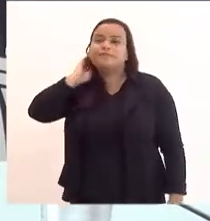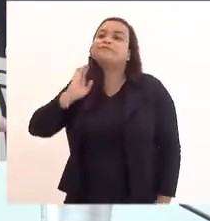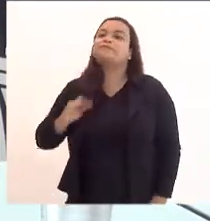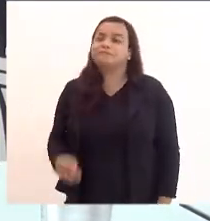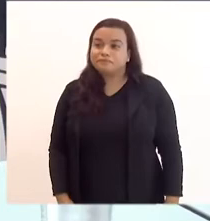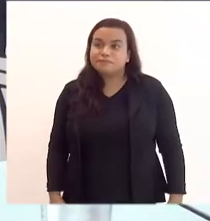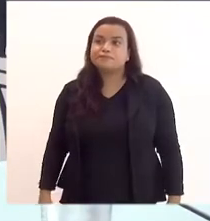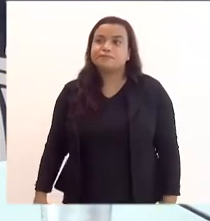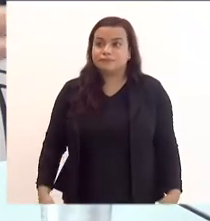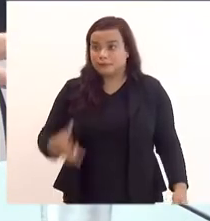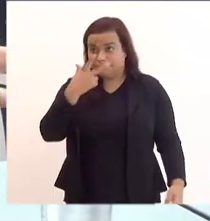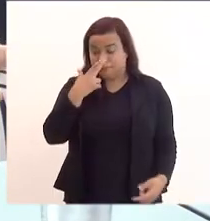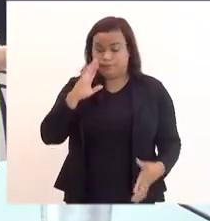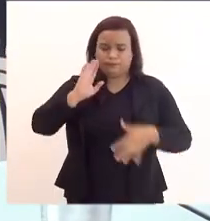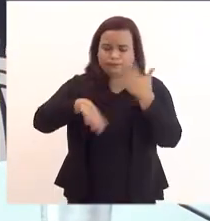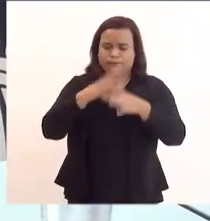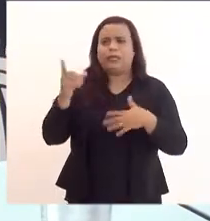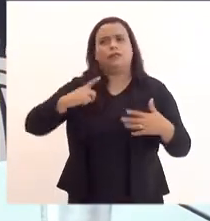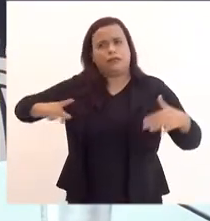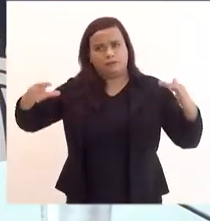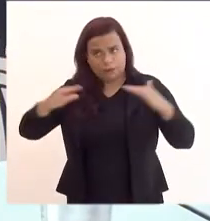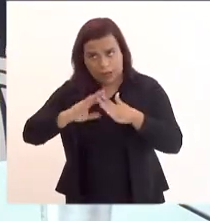Aí parece que houve um acordo